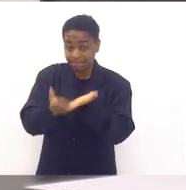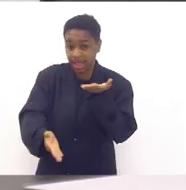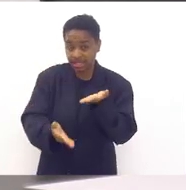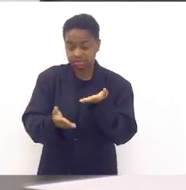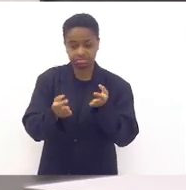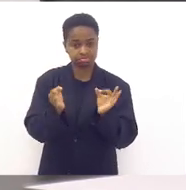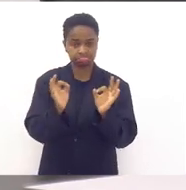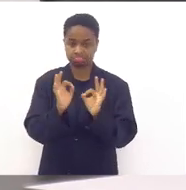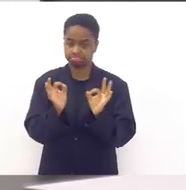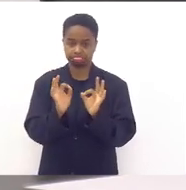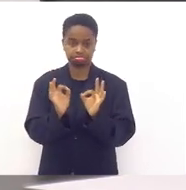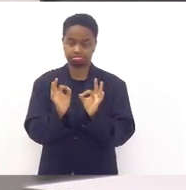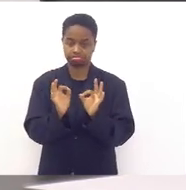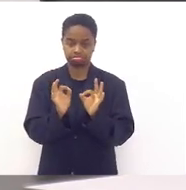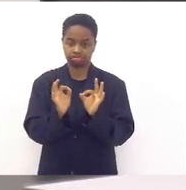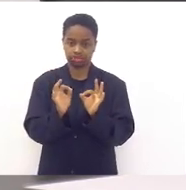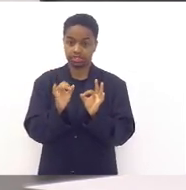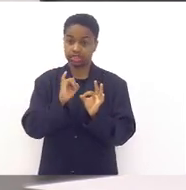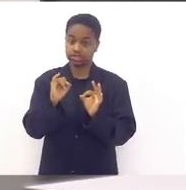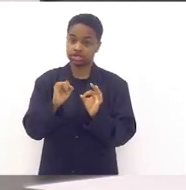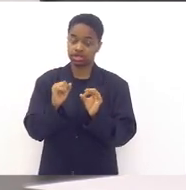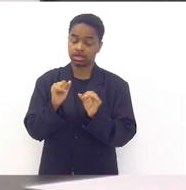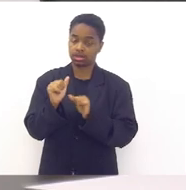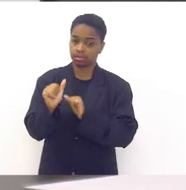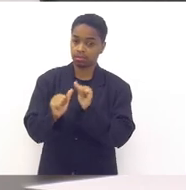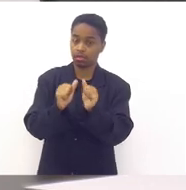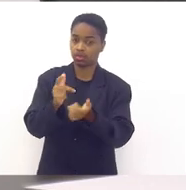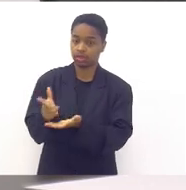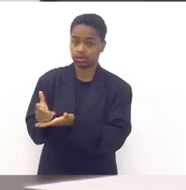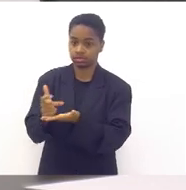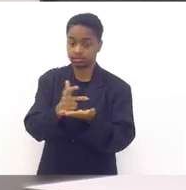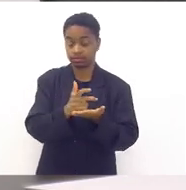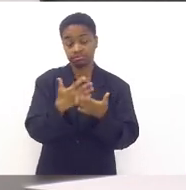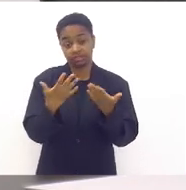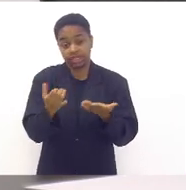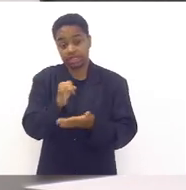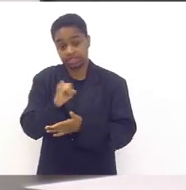tributária. Então, se é um instrumento que vai